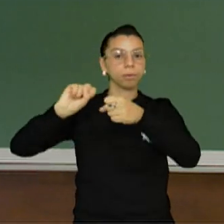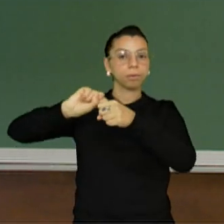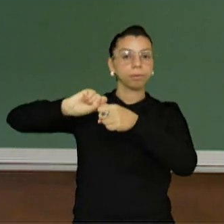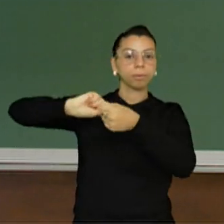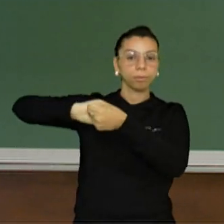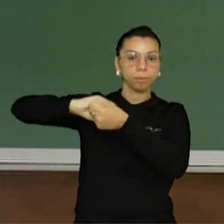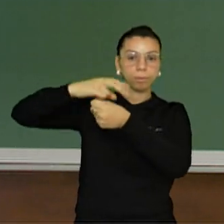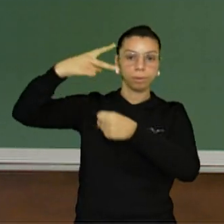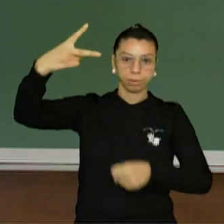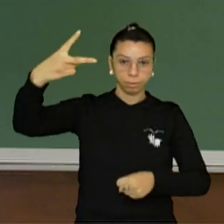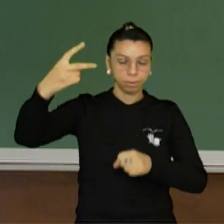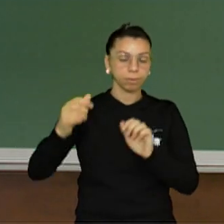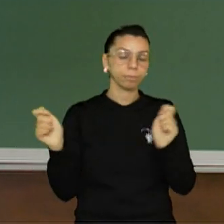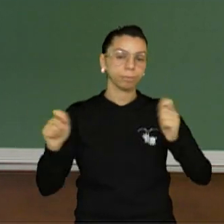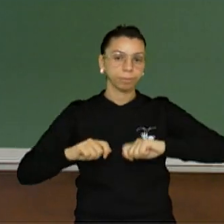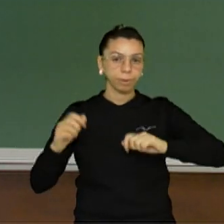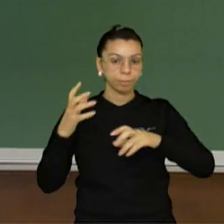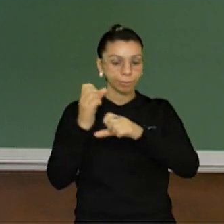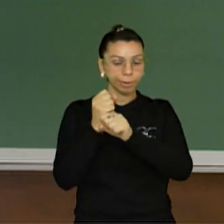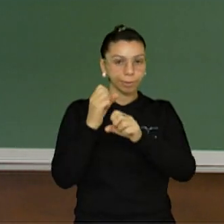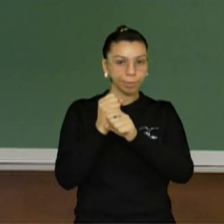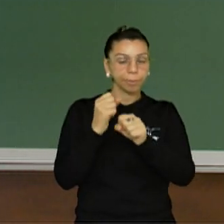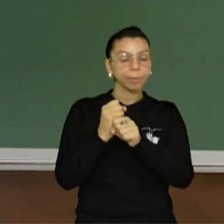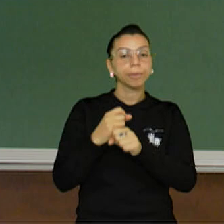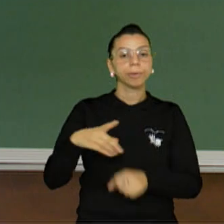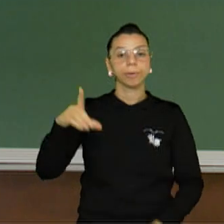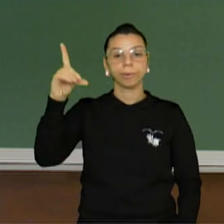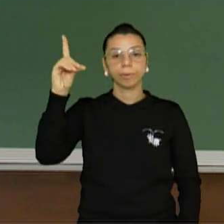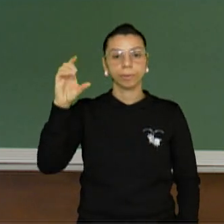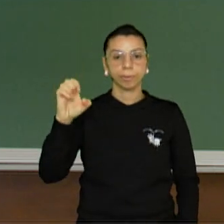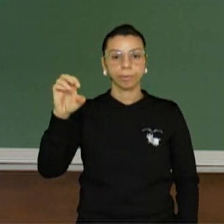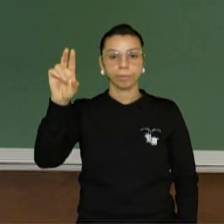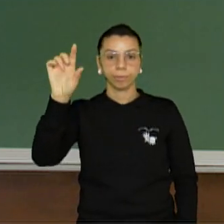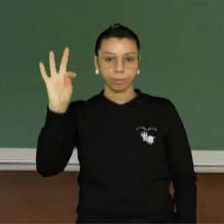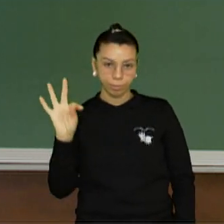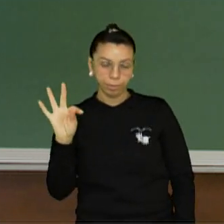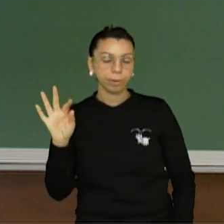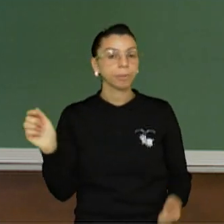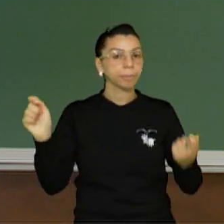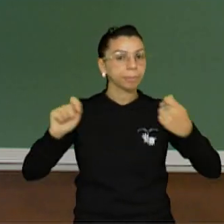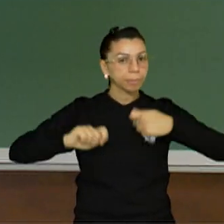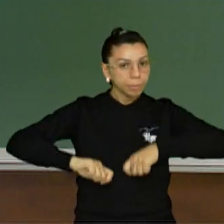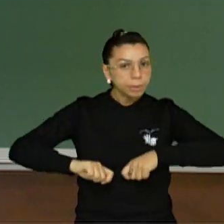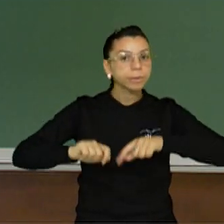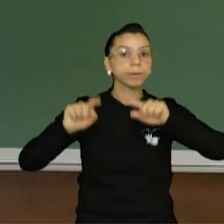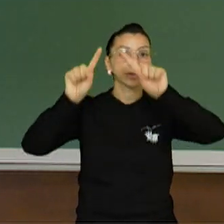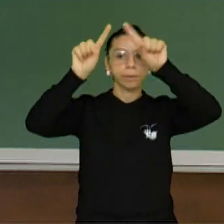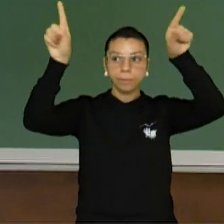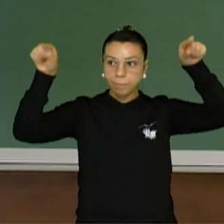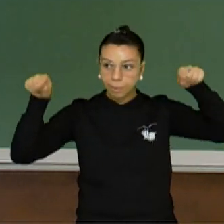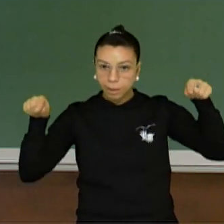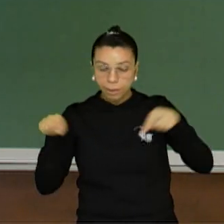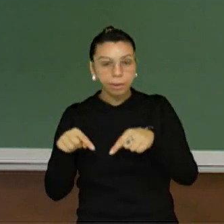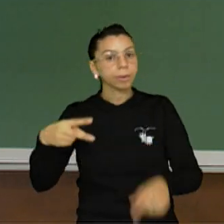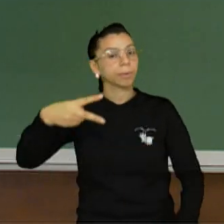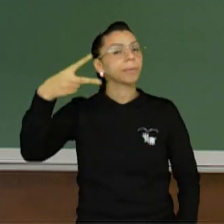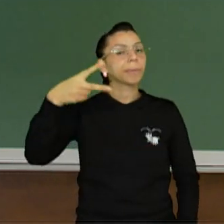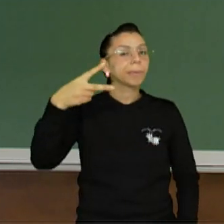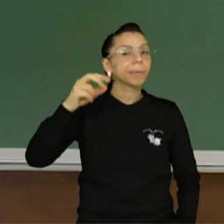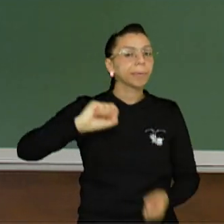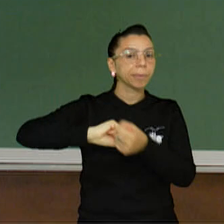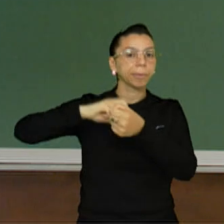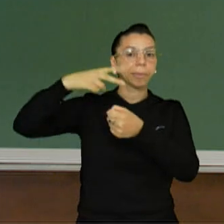reforçar que a gente calcula determinante, não é de qualquer matriz, das matrizes quadradas. Pro, lembra aí o que é a matriz